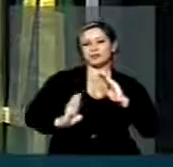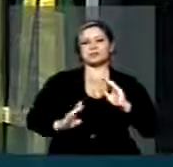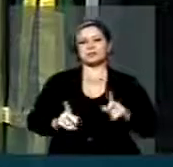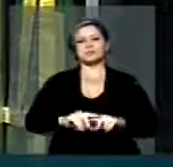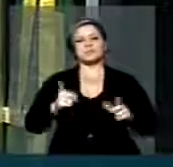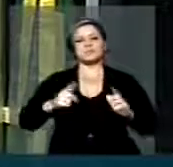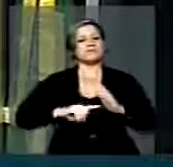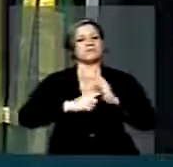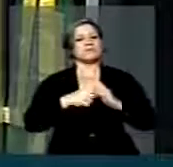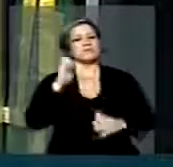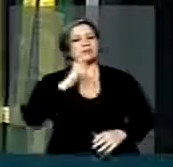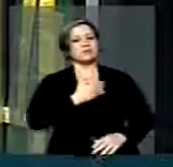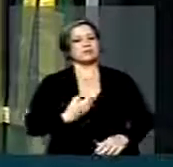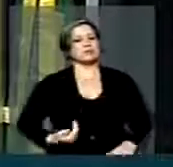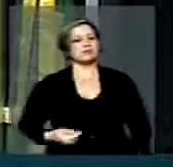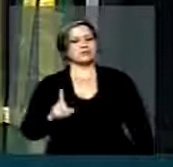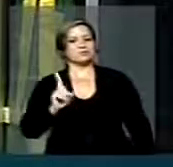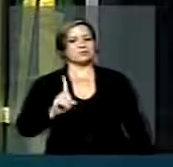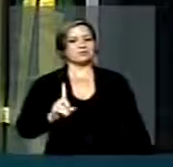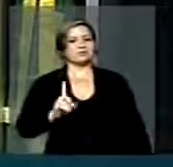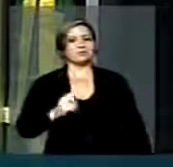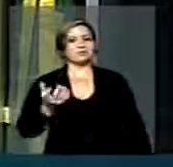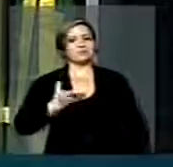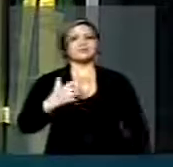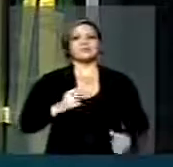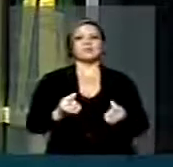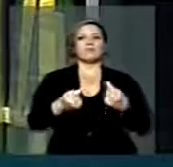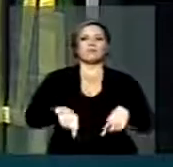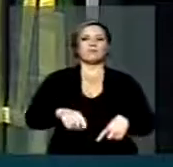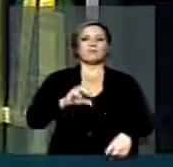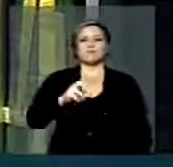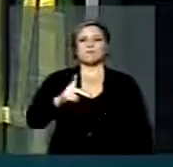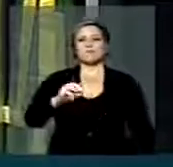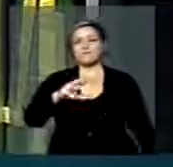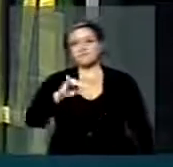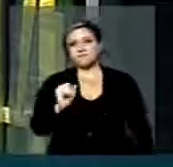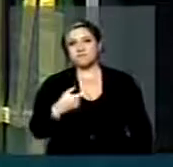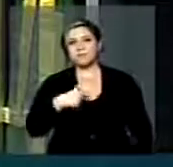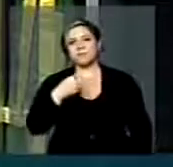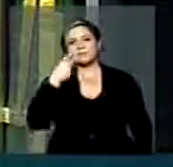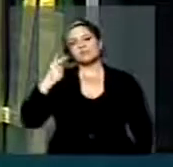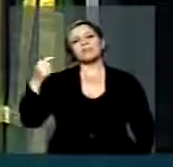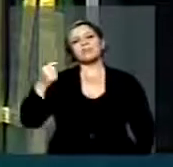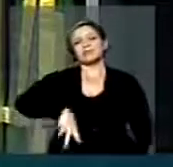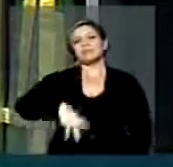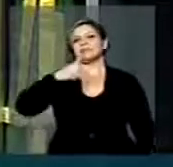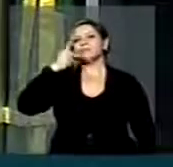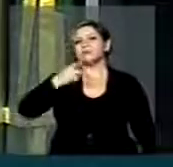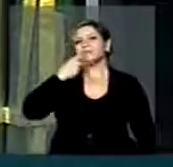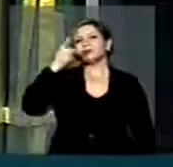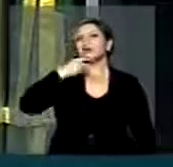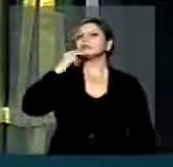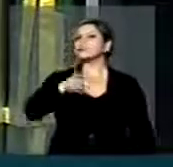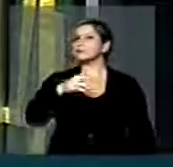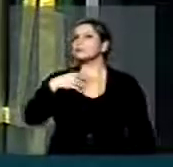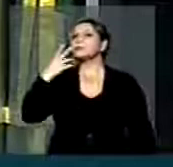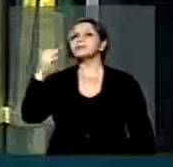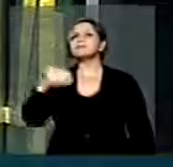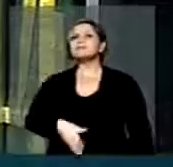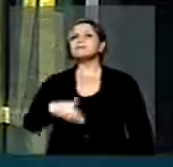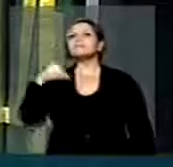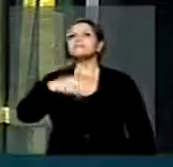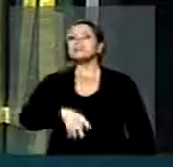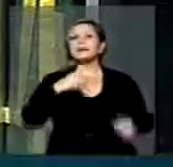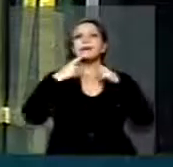governo não é esse. Nós, da oposição, podemos vir aqui falar, olha, a situação não está bem, nós estamos nisso há bastante tempo, a situação não está